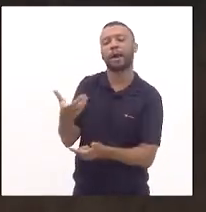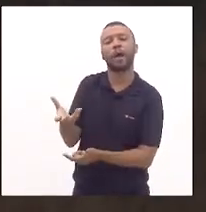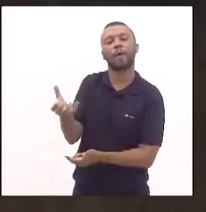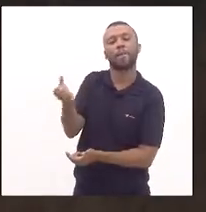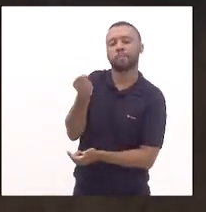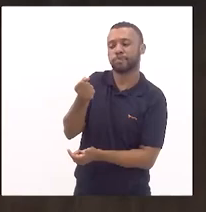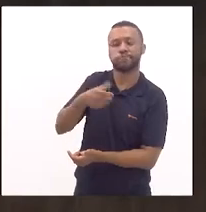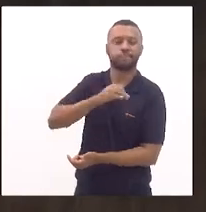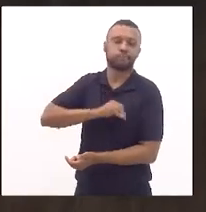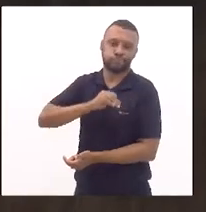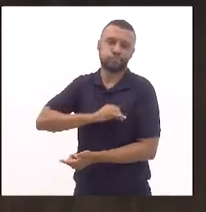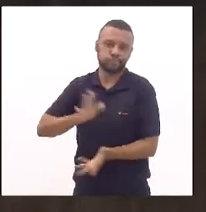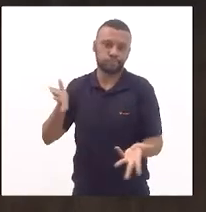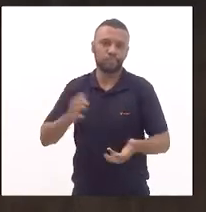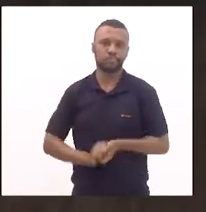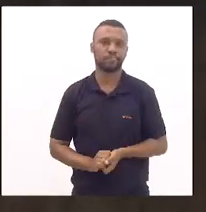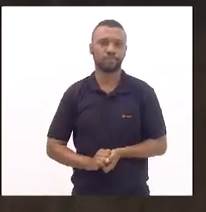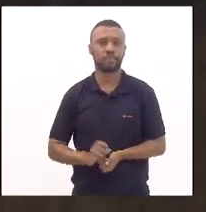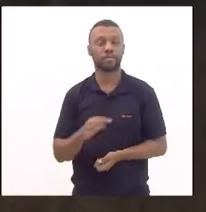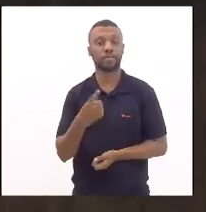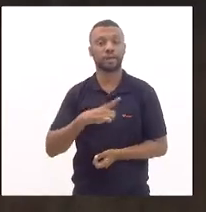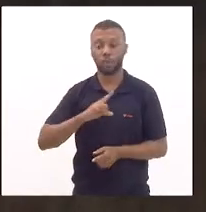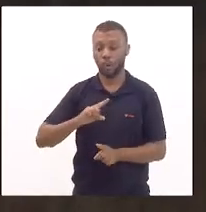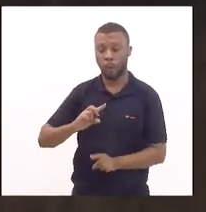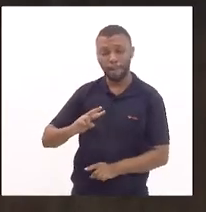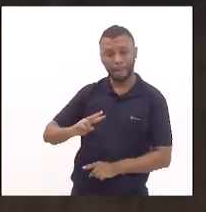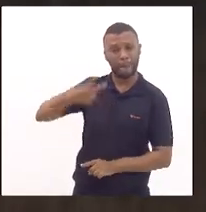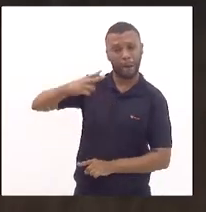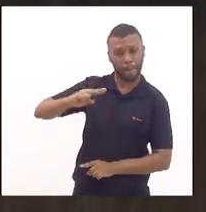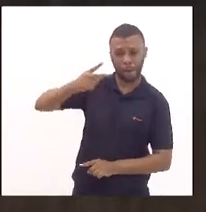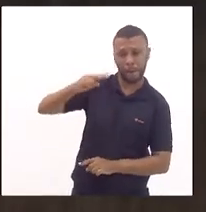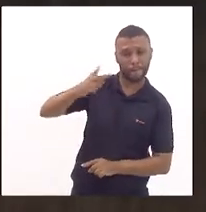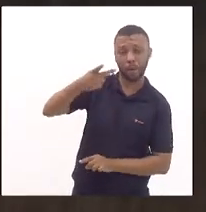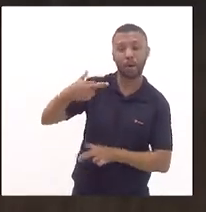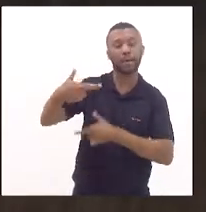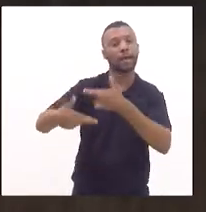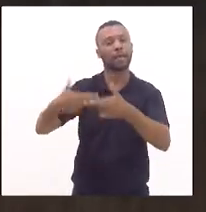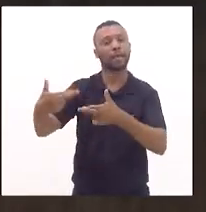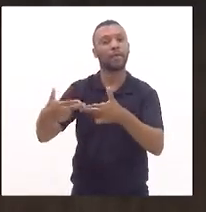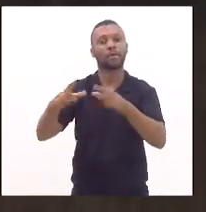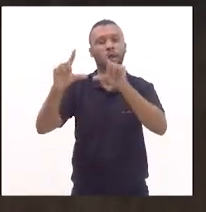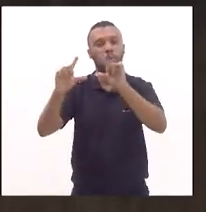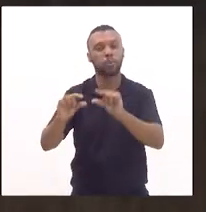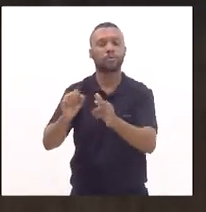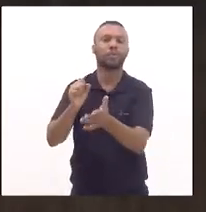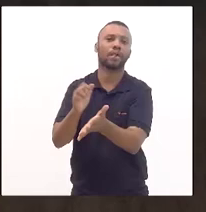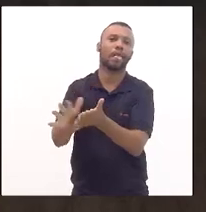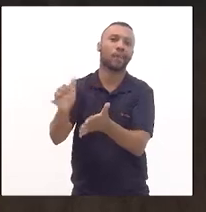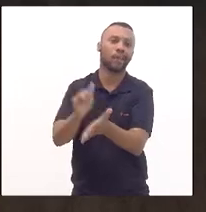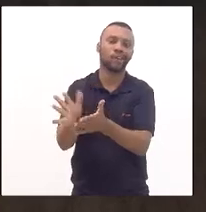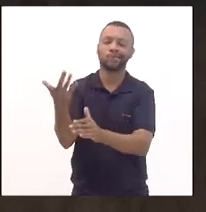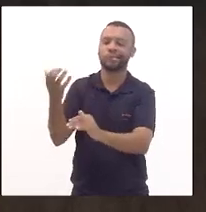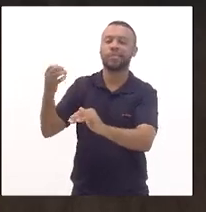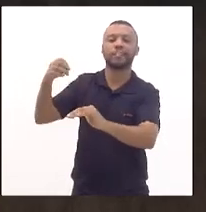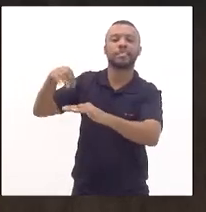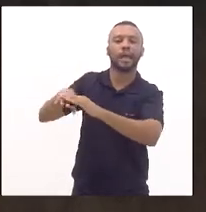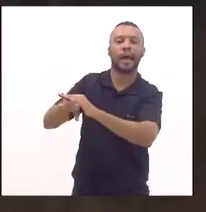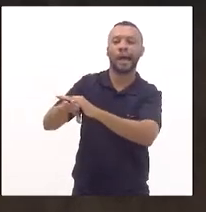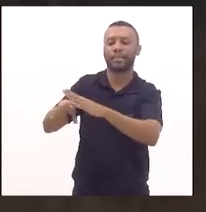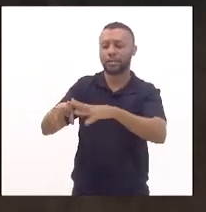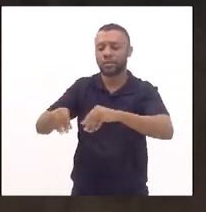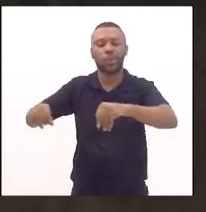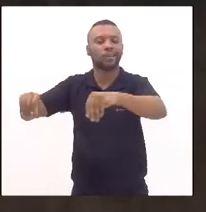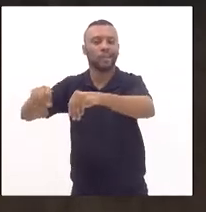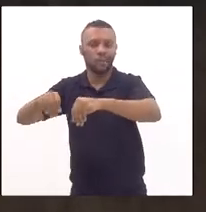Então, a gente tendo um aumento da reciclagem, nós vamos diminuir o custo de enterrar o lixo nos aterros sanitários, que hoje é